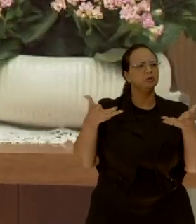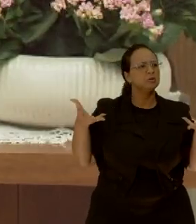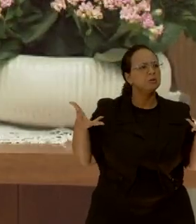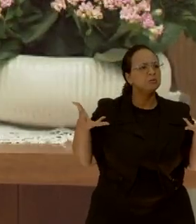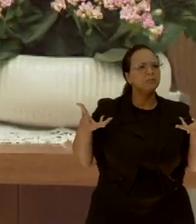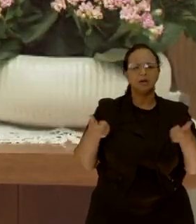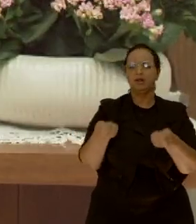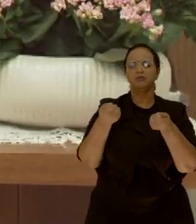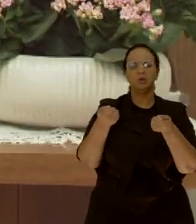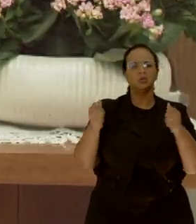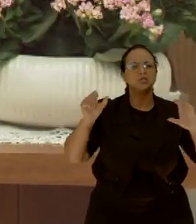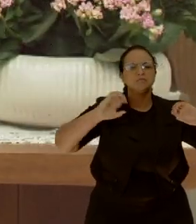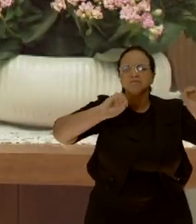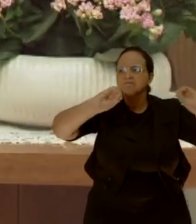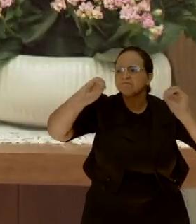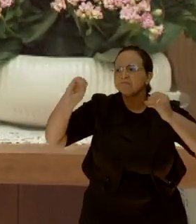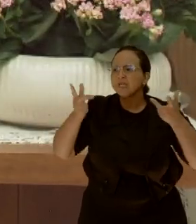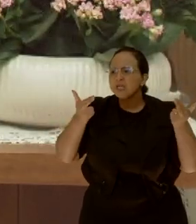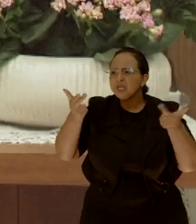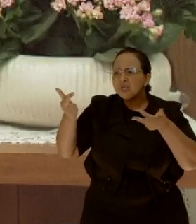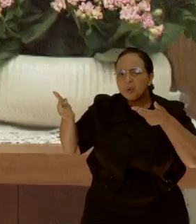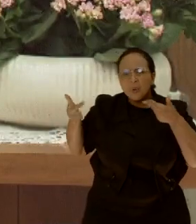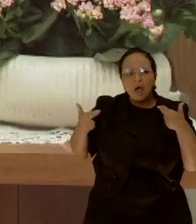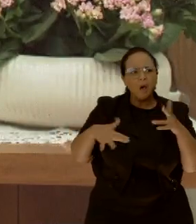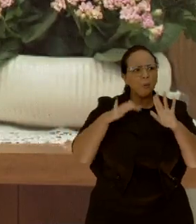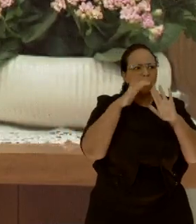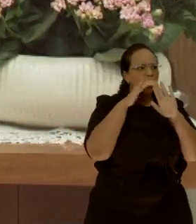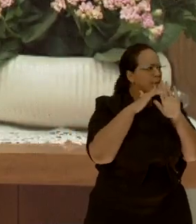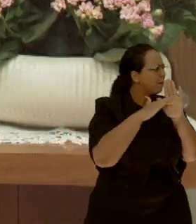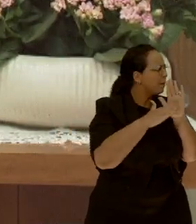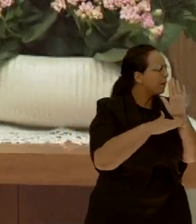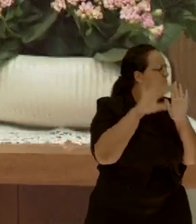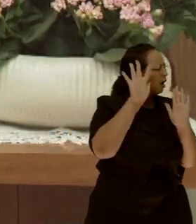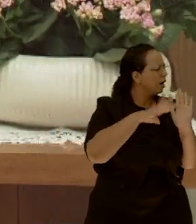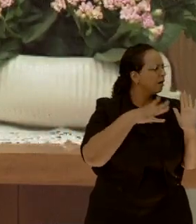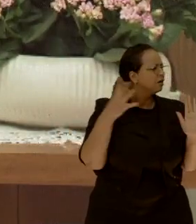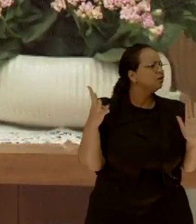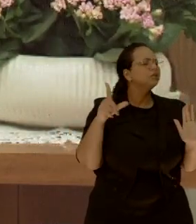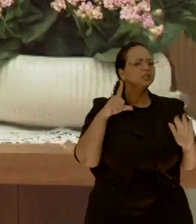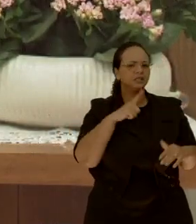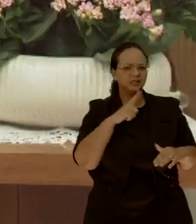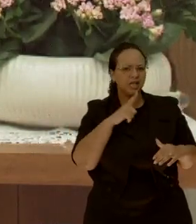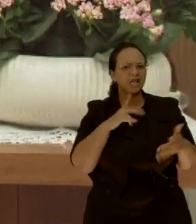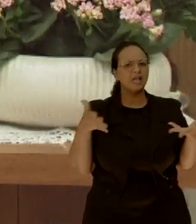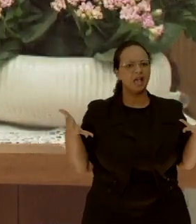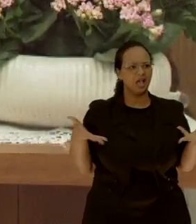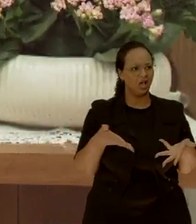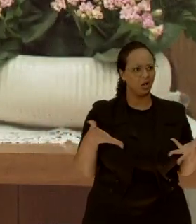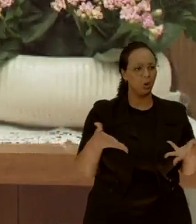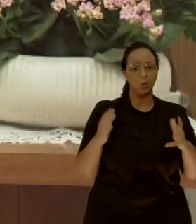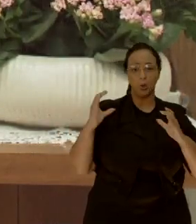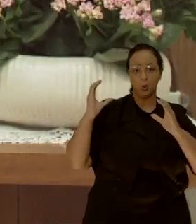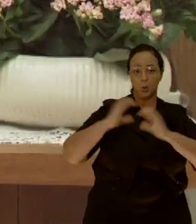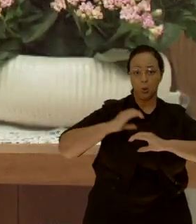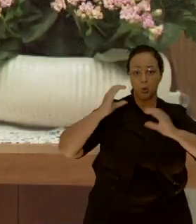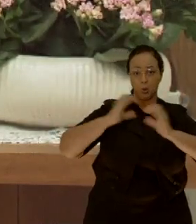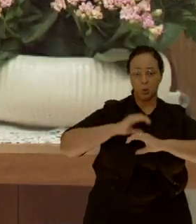Ninguém tem o programa que nós temos. Então, agora estamos colocando